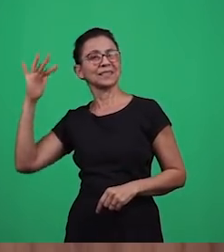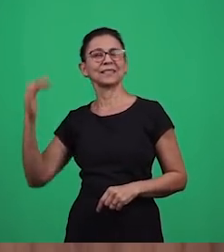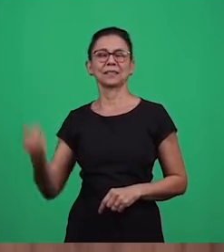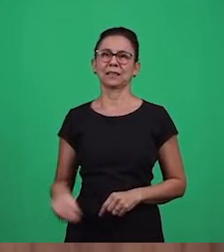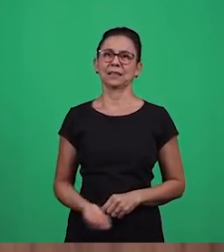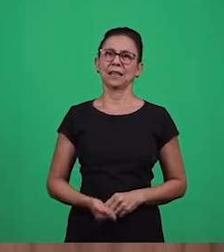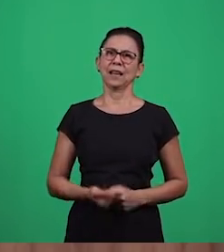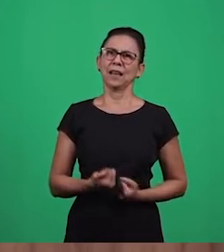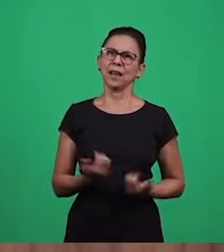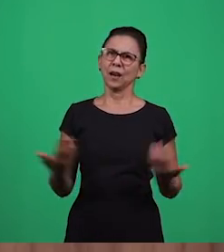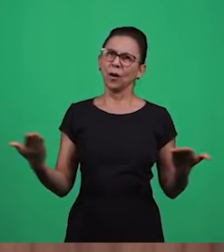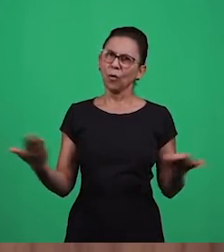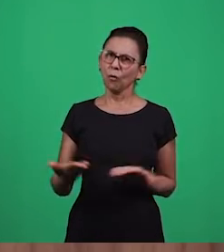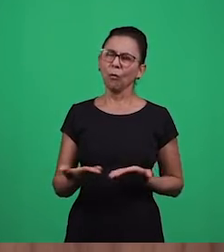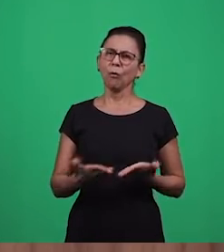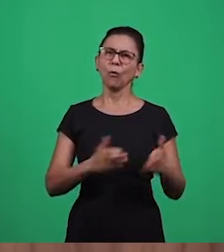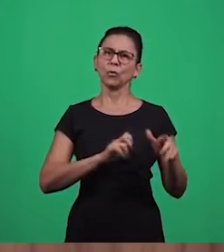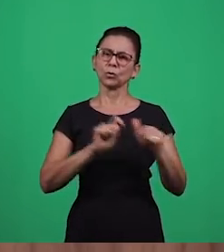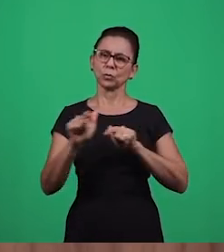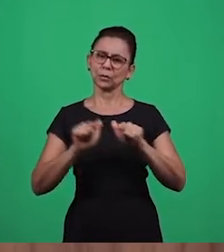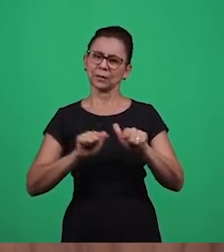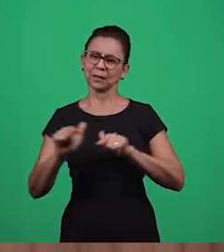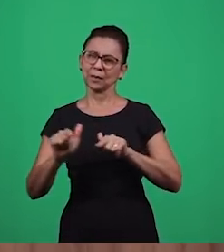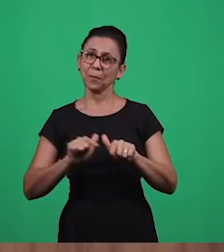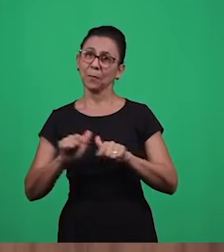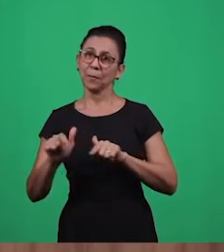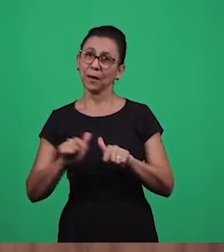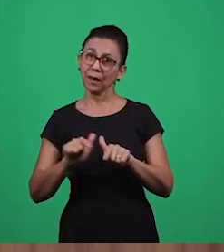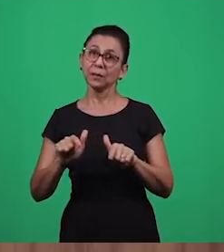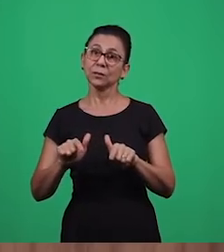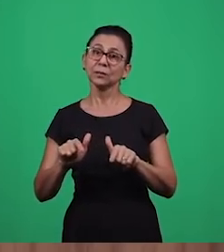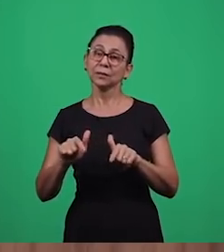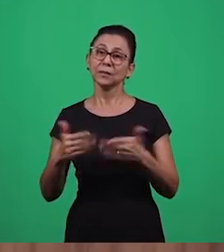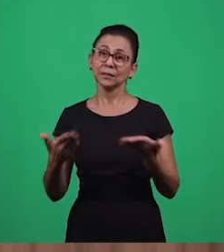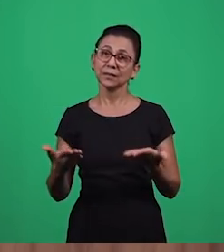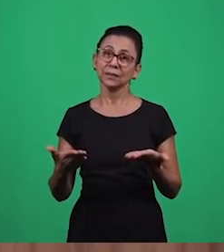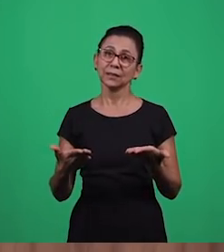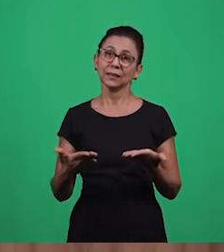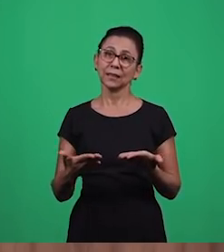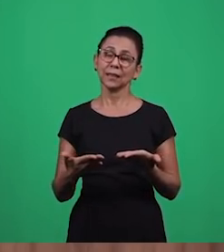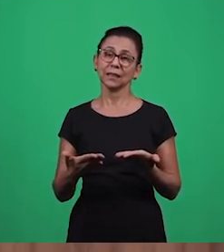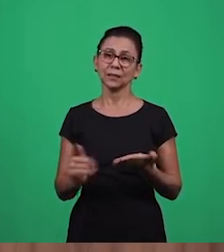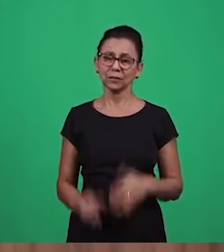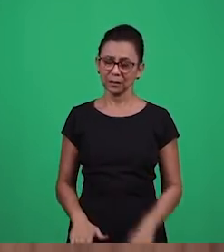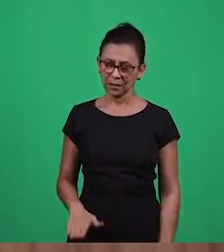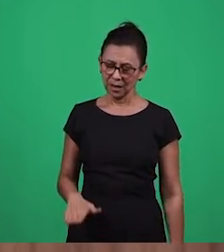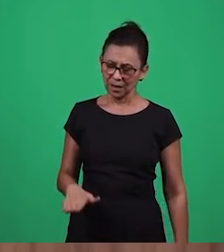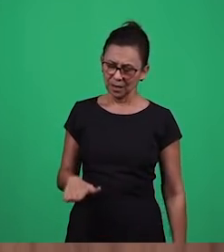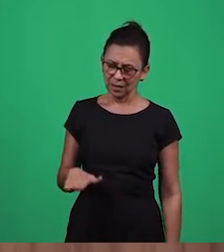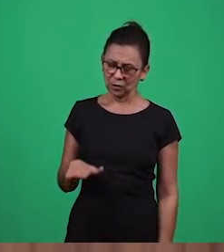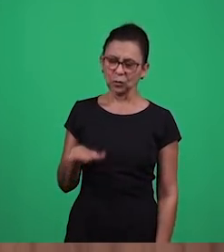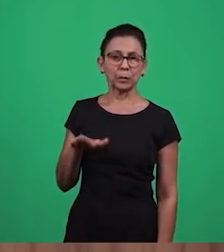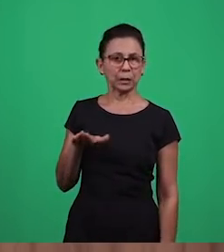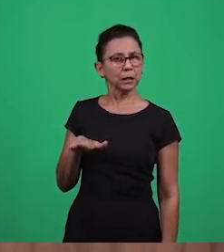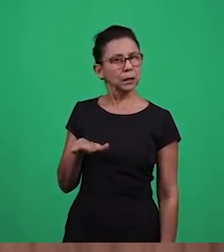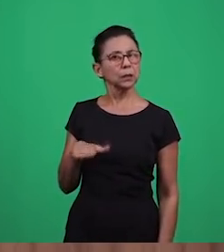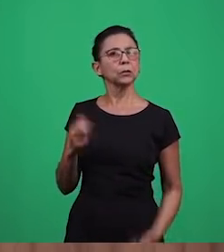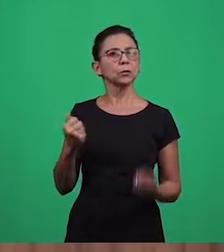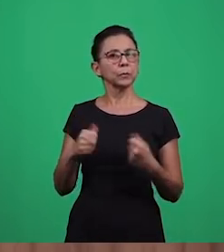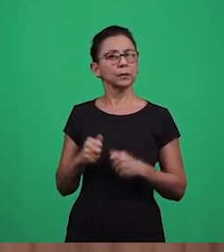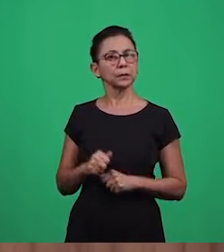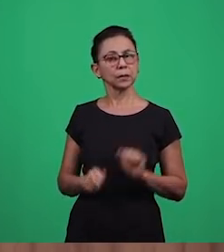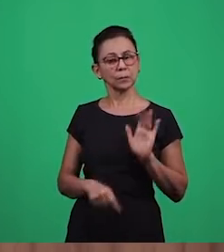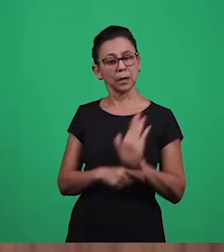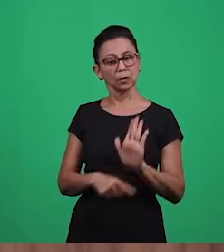em um mundo do trabalho em que hoje é muito requisitado a inovação. Então, desde pequeninos, nós devemos trabalhar